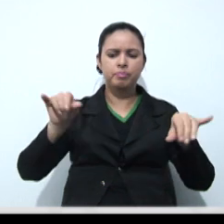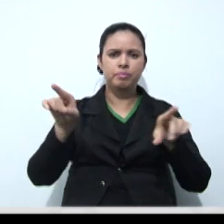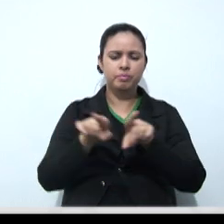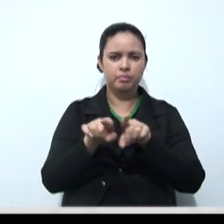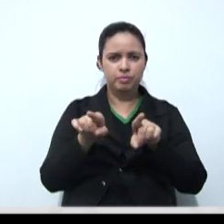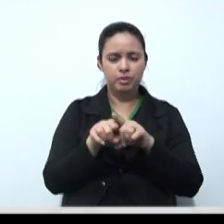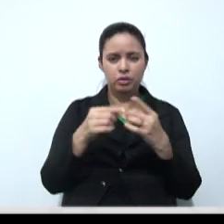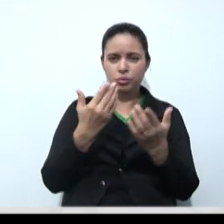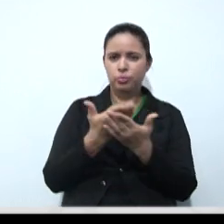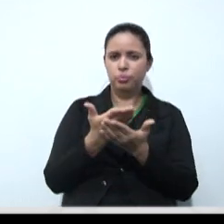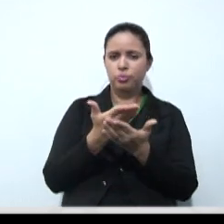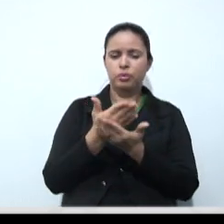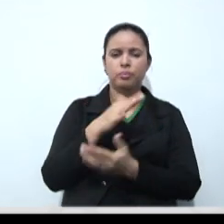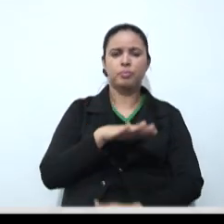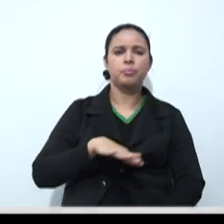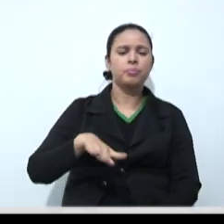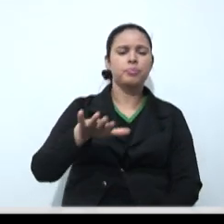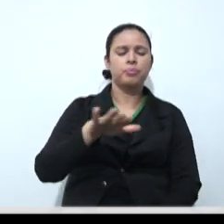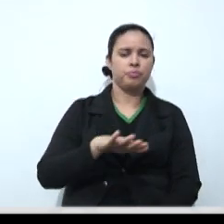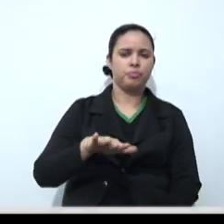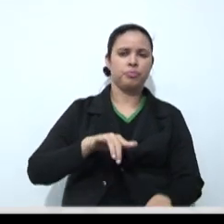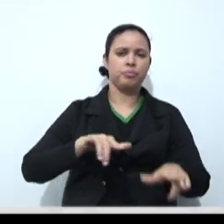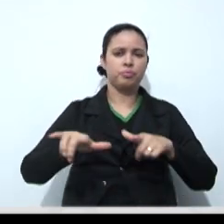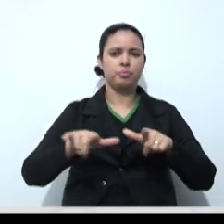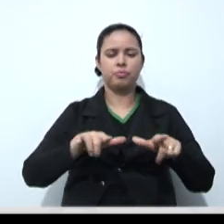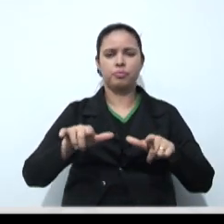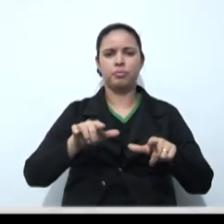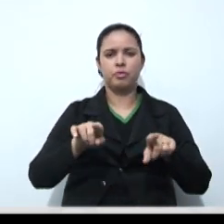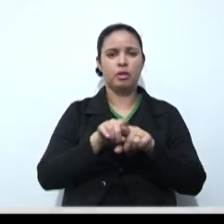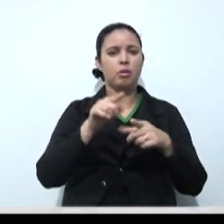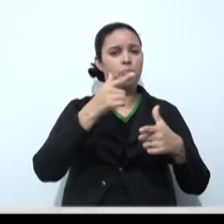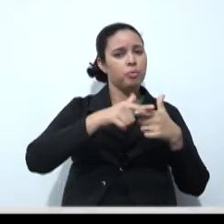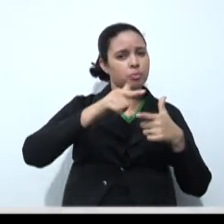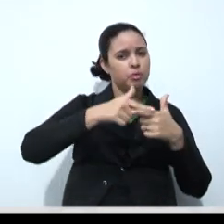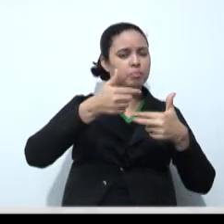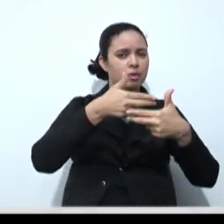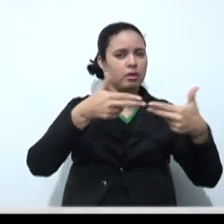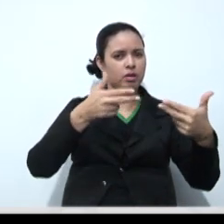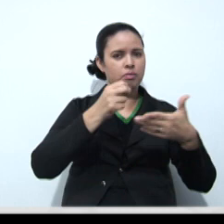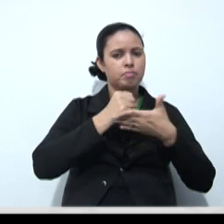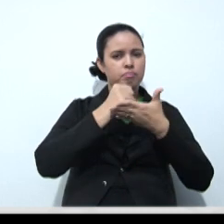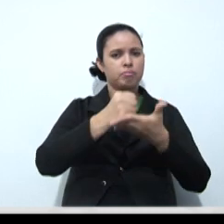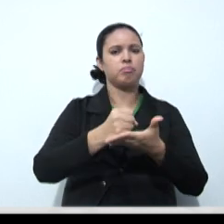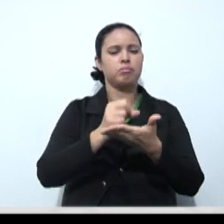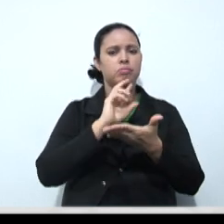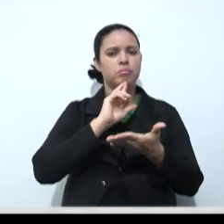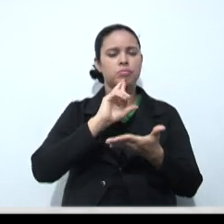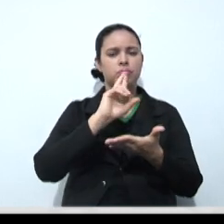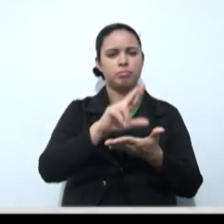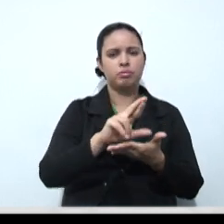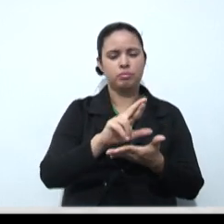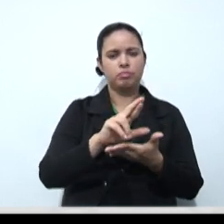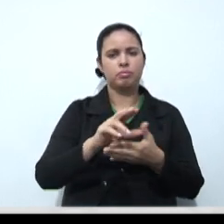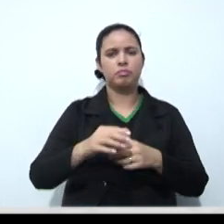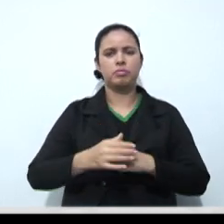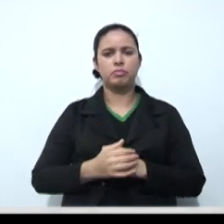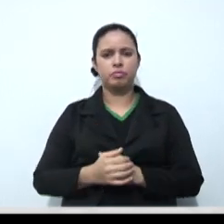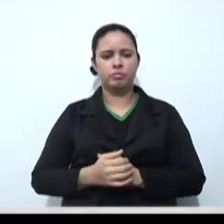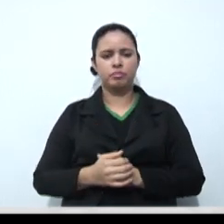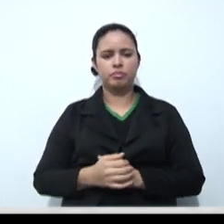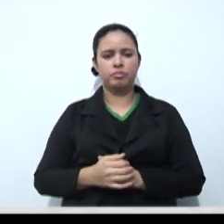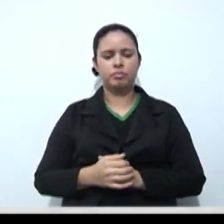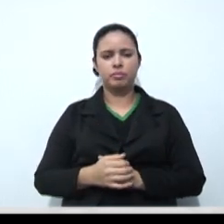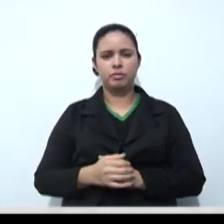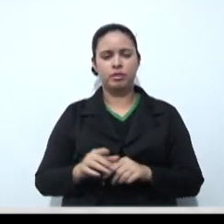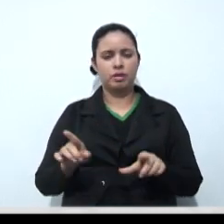o ambiente de trabalho e promover a resolução dos problemas que levam aos acidentes de trabalho. Realizar